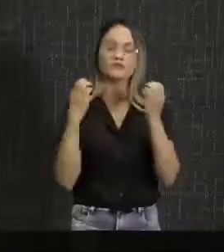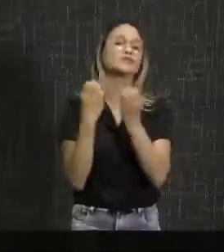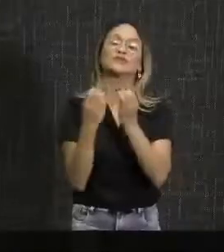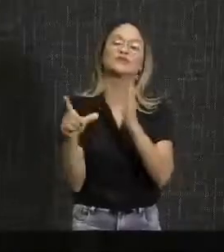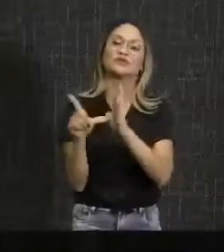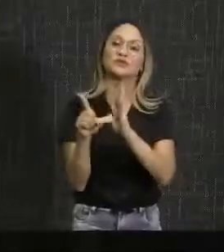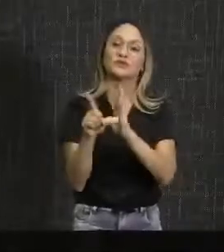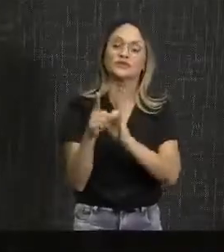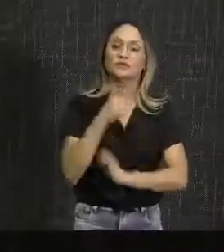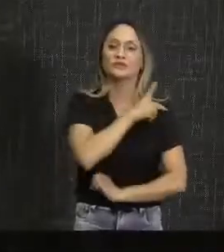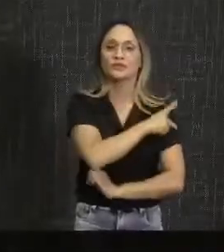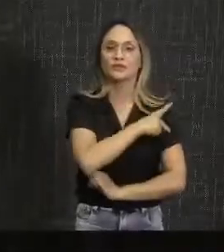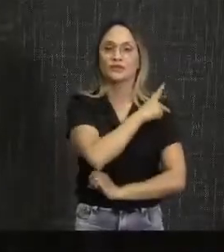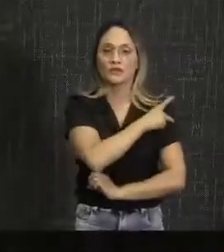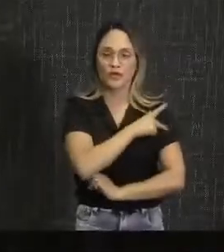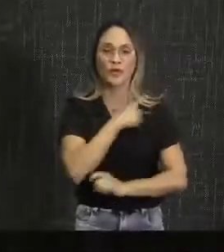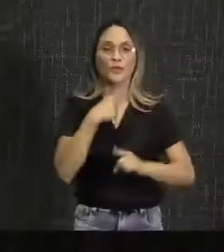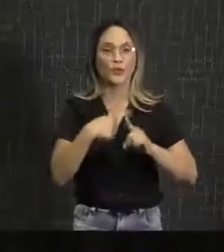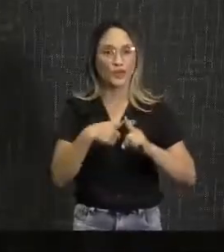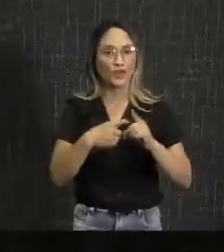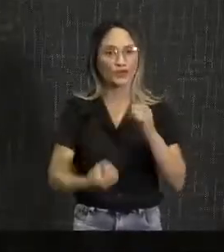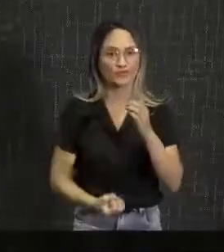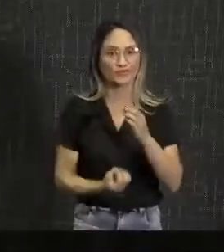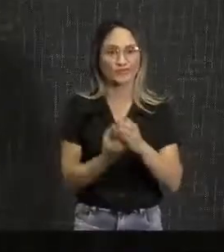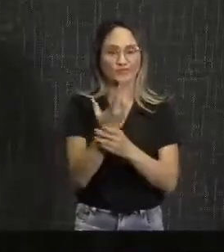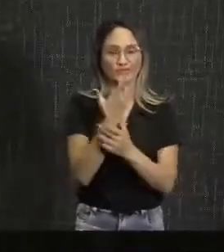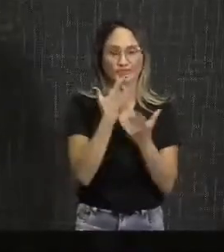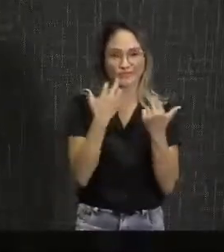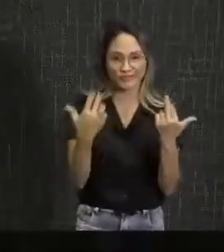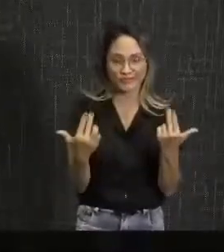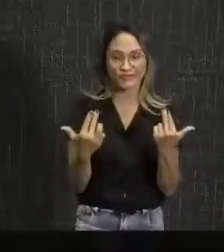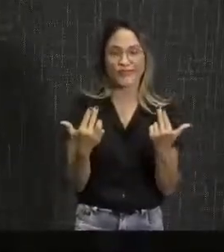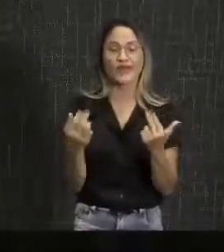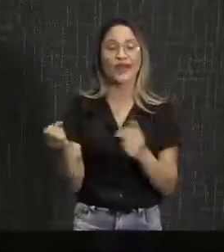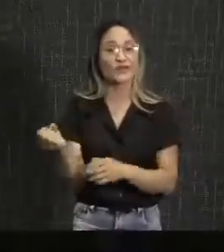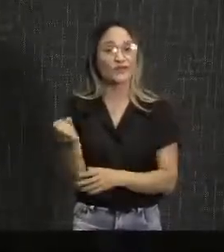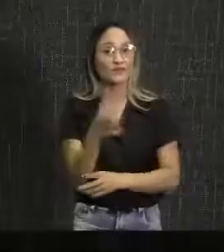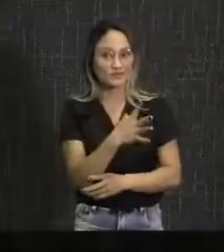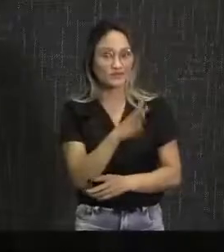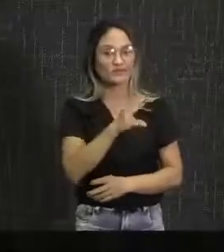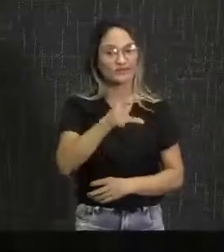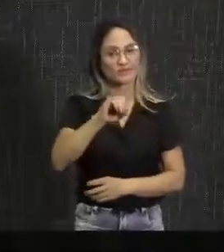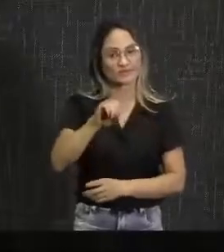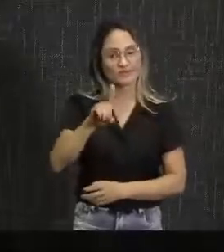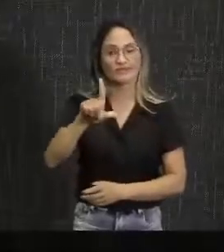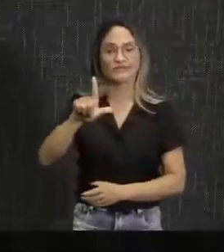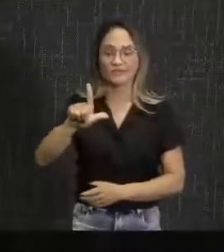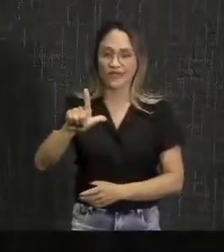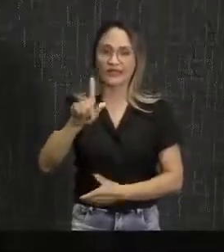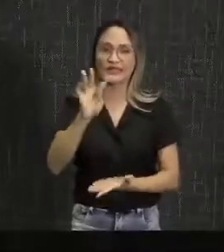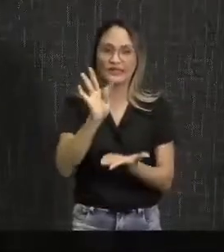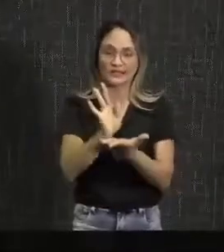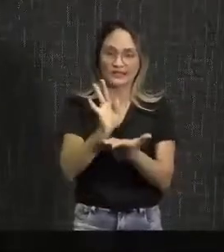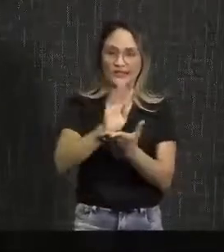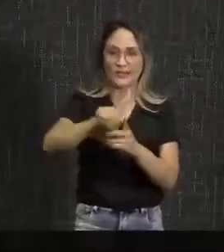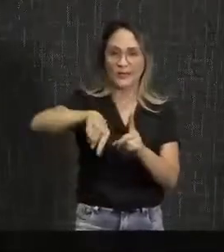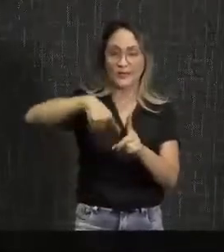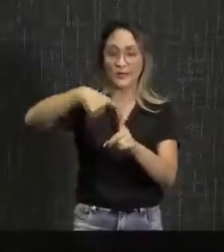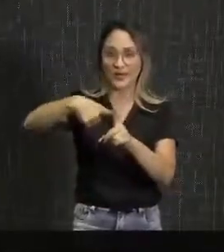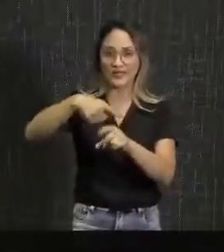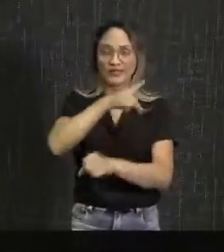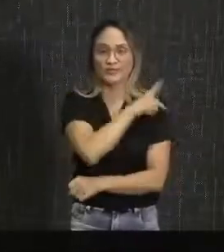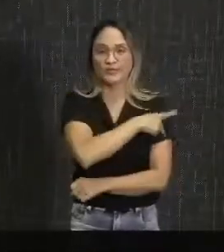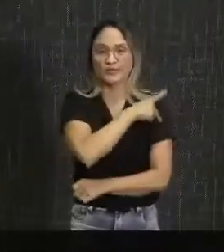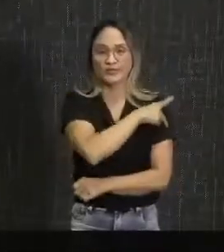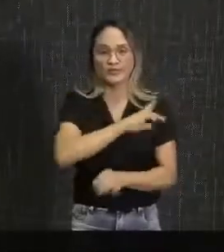do Piauí, o negócio é inovar. É uma apresentação da CDL de Teresina e uma realização da FCDL Piauí